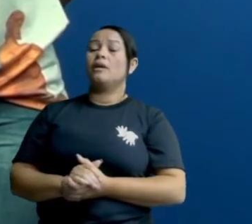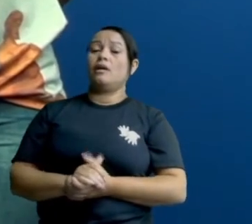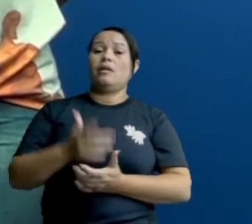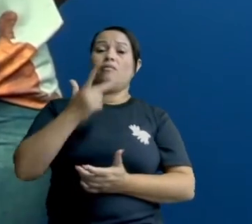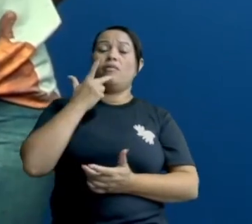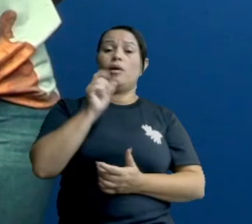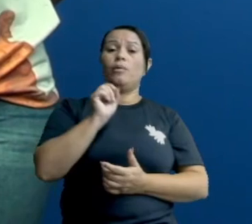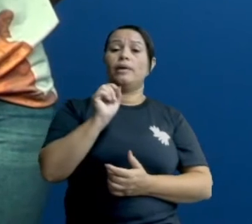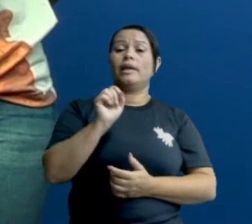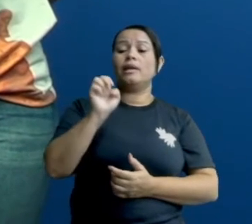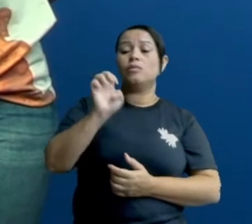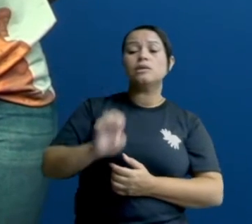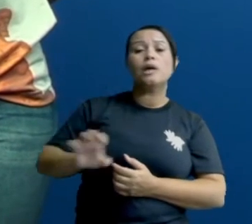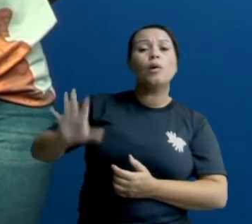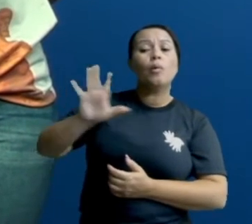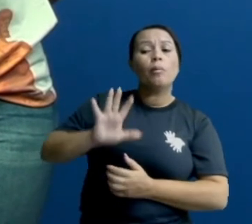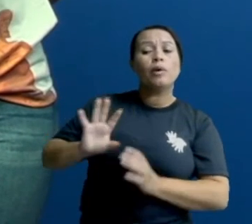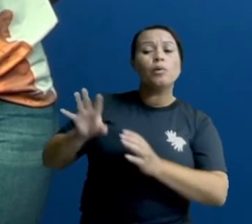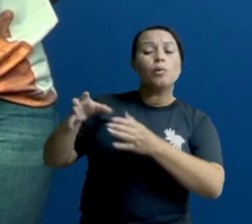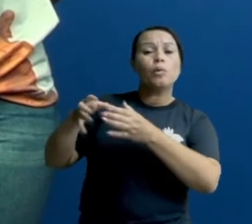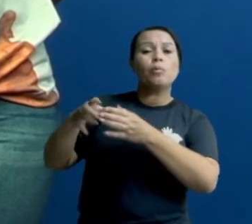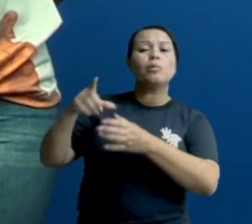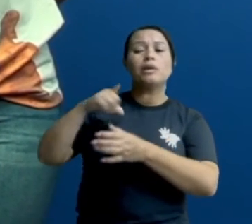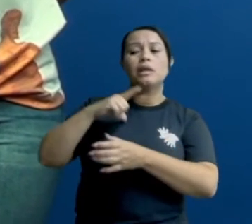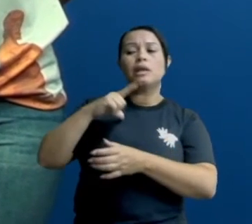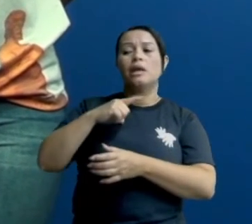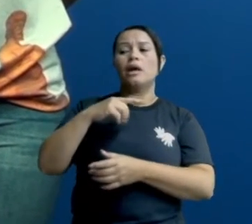diz que os europeus tinham